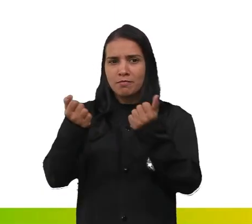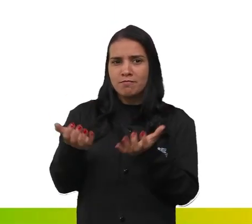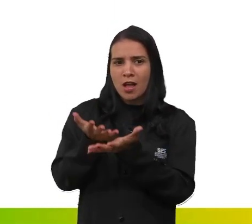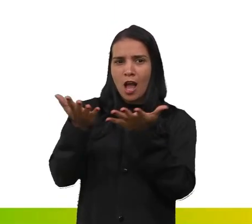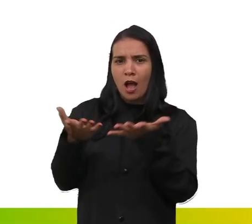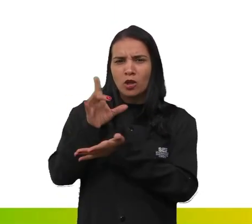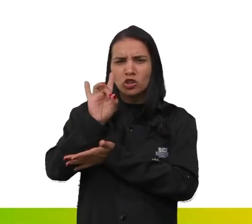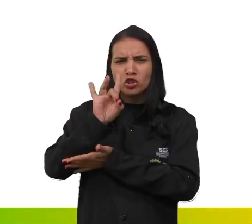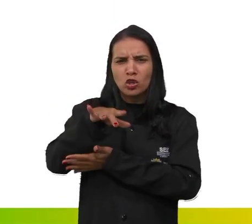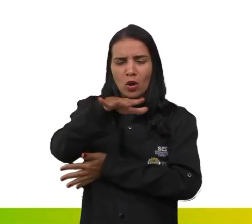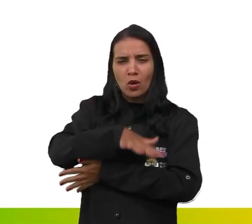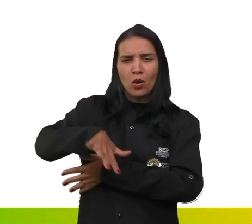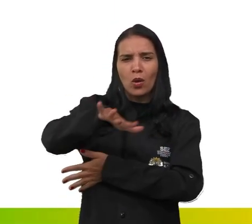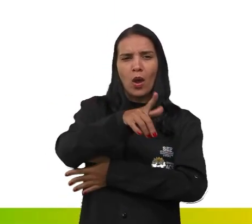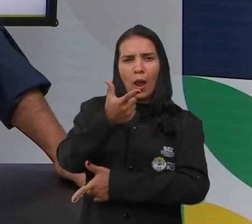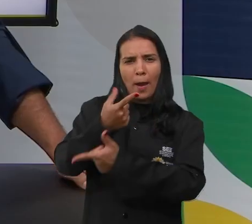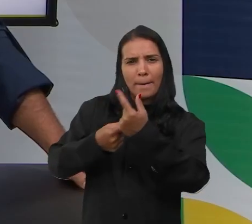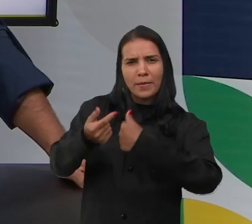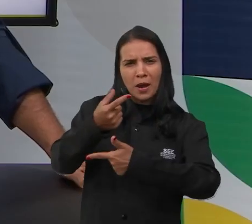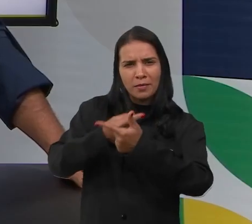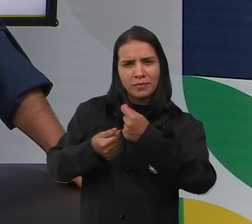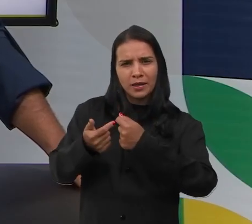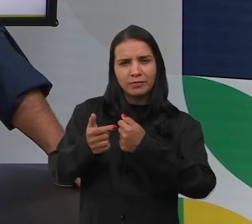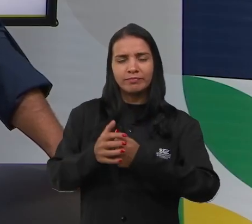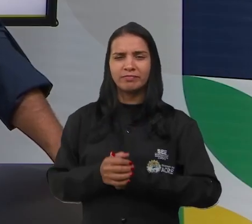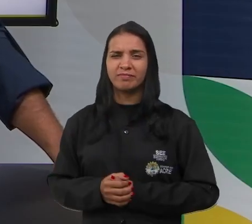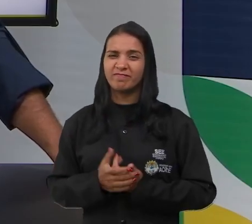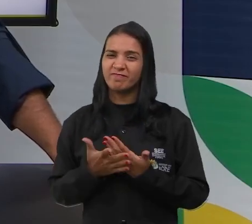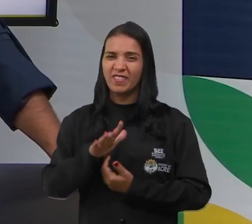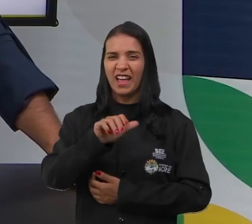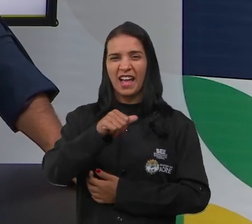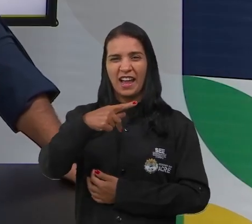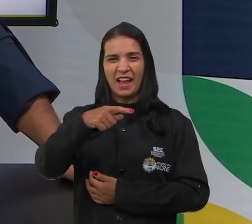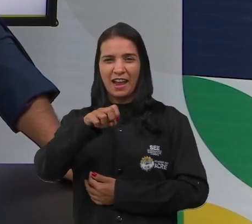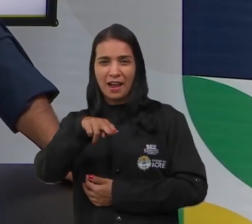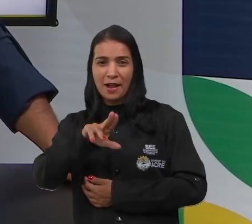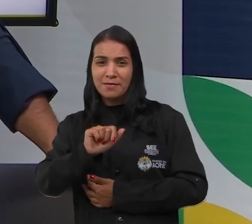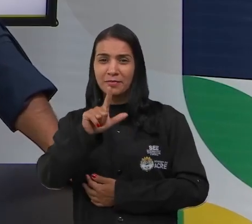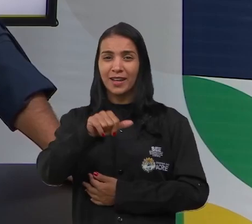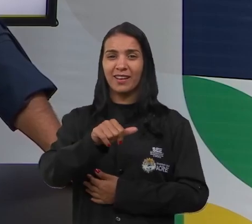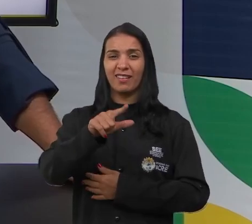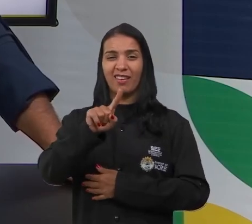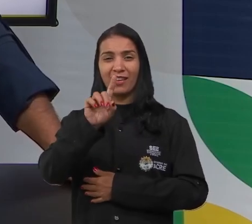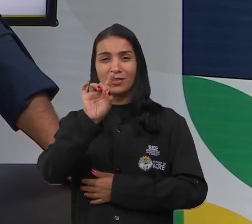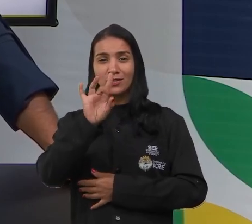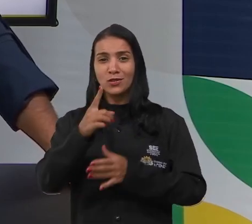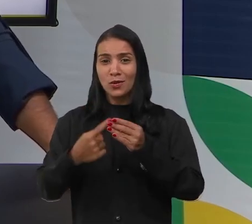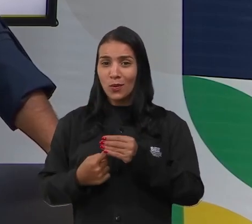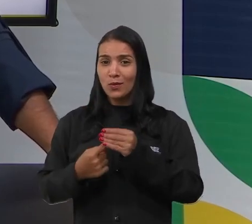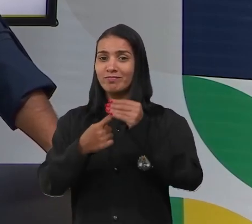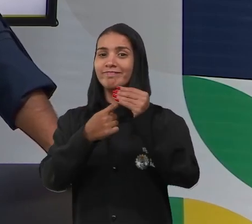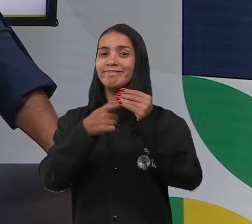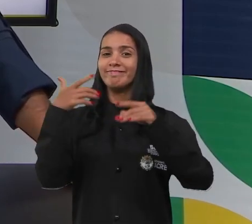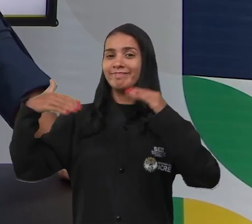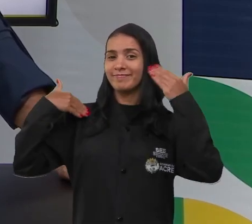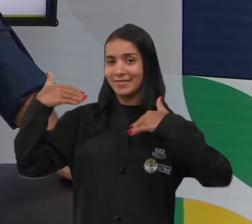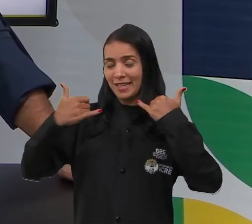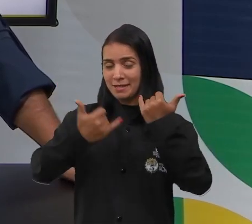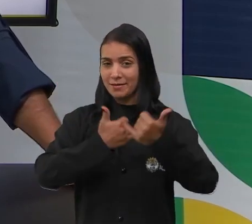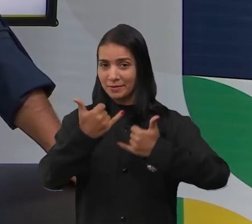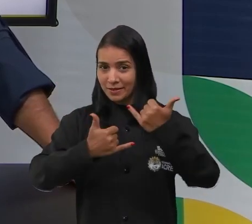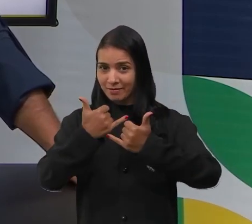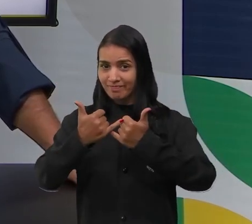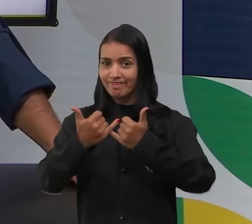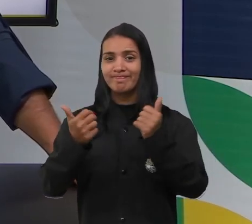de lazer e entretenimento. Apenas é excludente, de tipo, é só ali, só no entretenimento, é só no lazer. Não tem